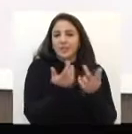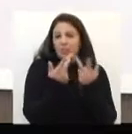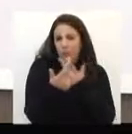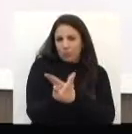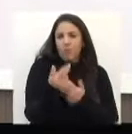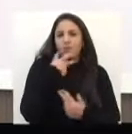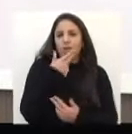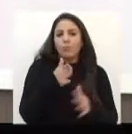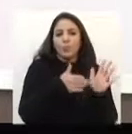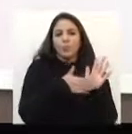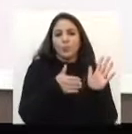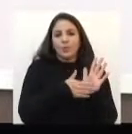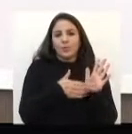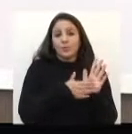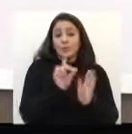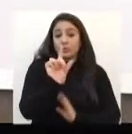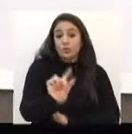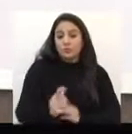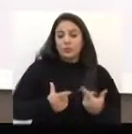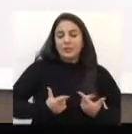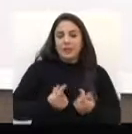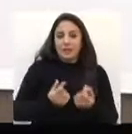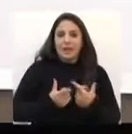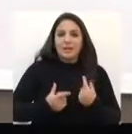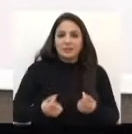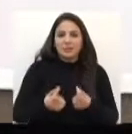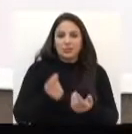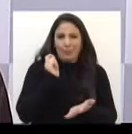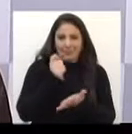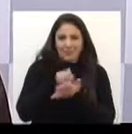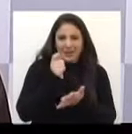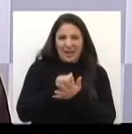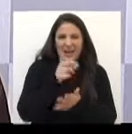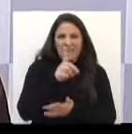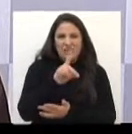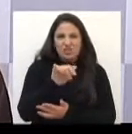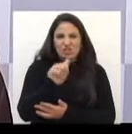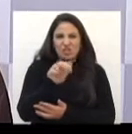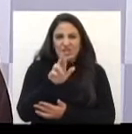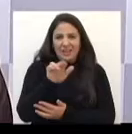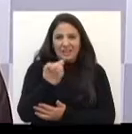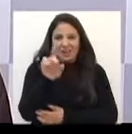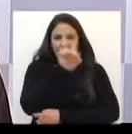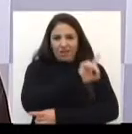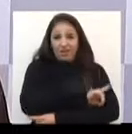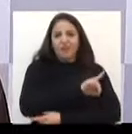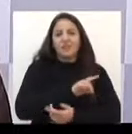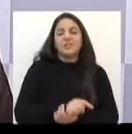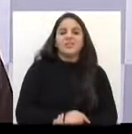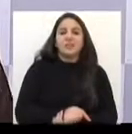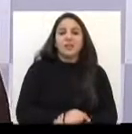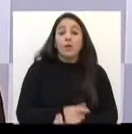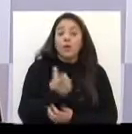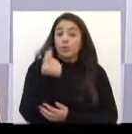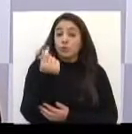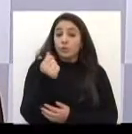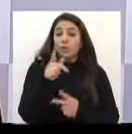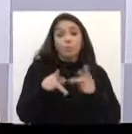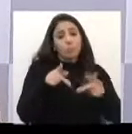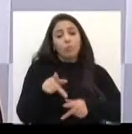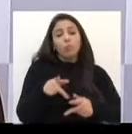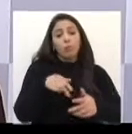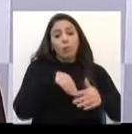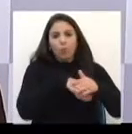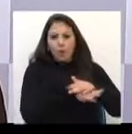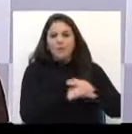proposta para reduzir os gastos com diárias no parlamento. O dinheiro é do povo, tem que se economizar, entendeu? Eu sei que os colegas não gostam,